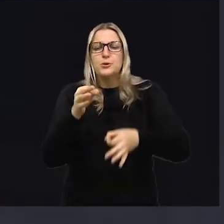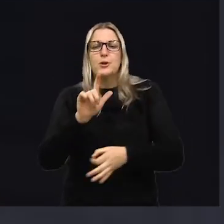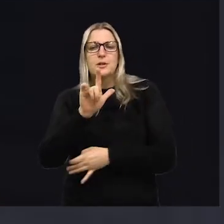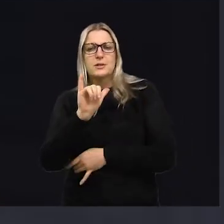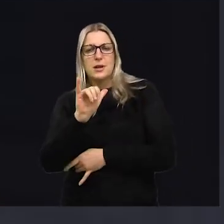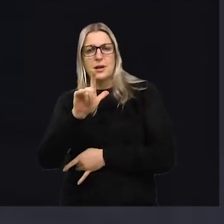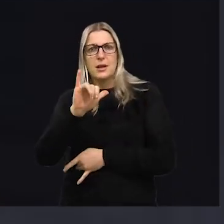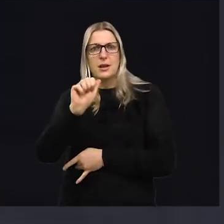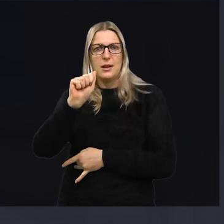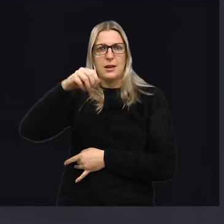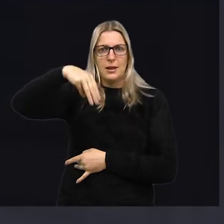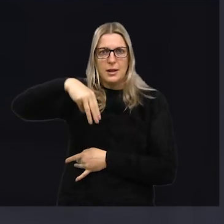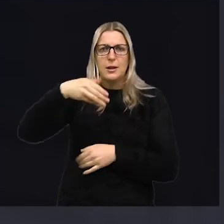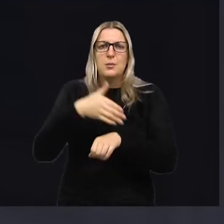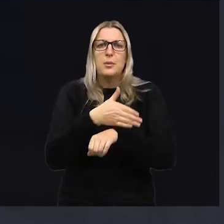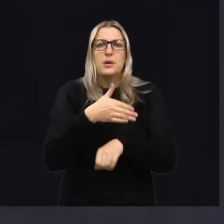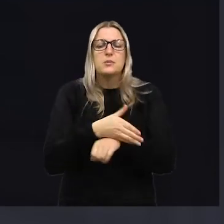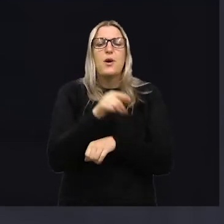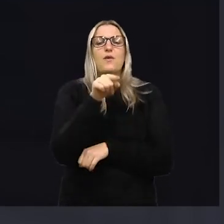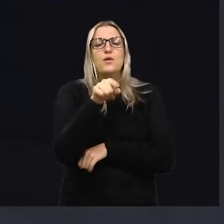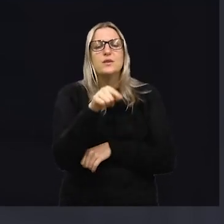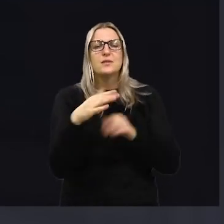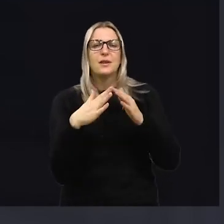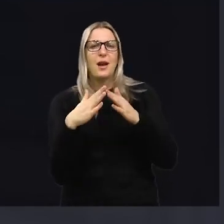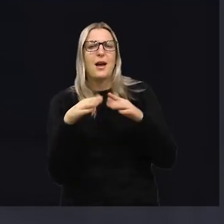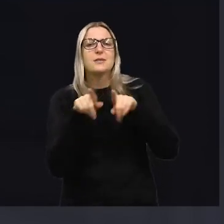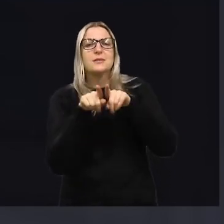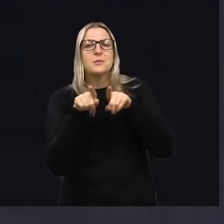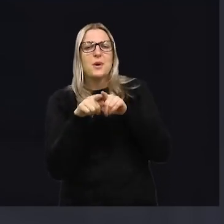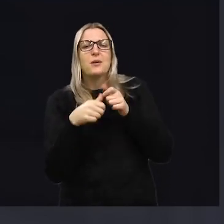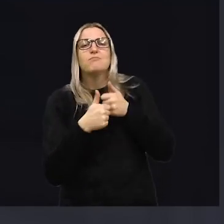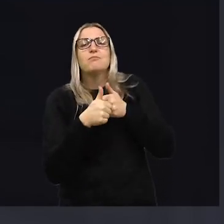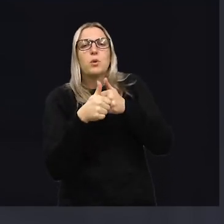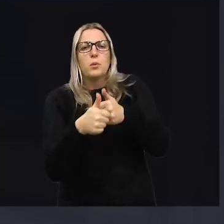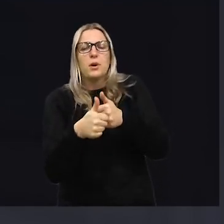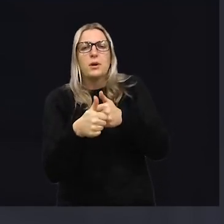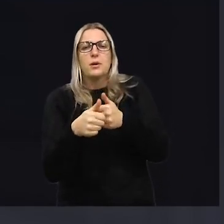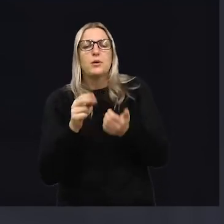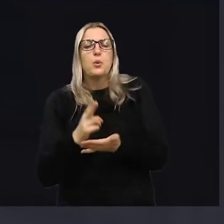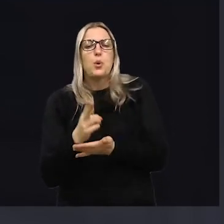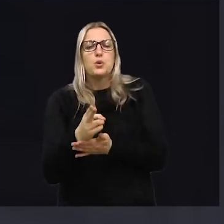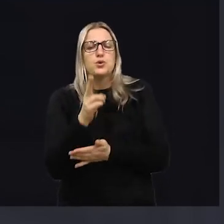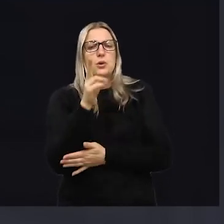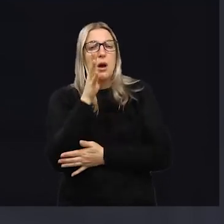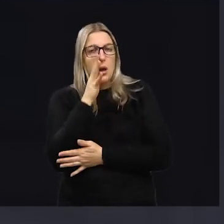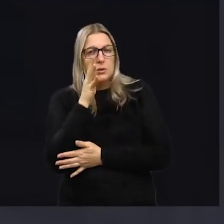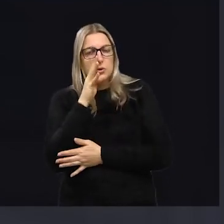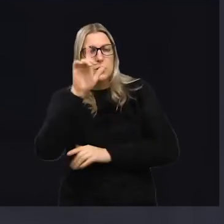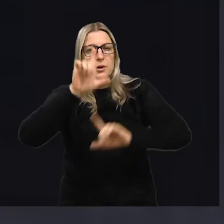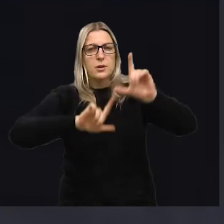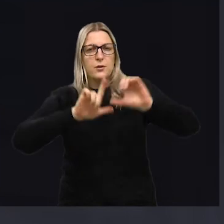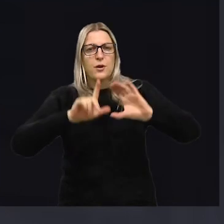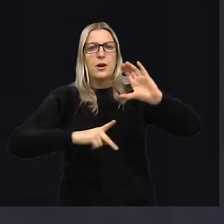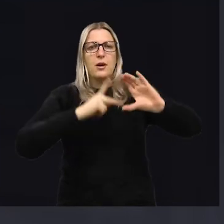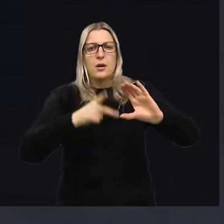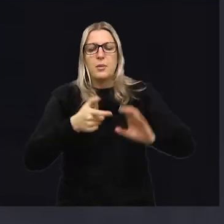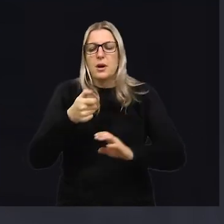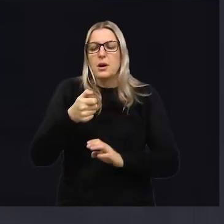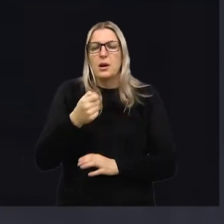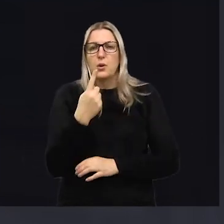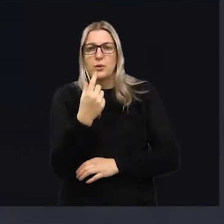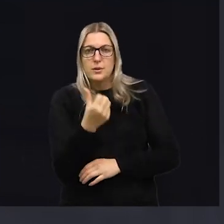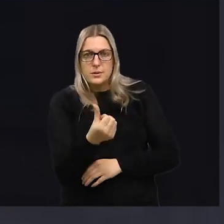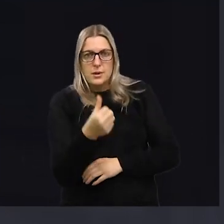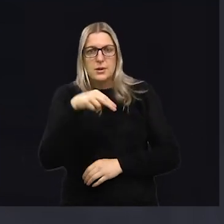por aqui. A gente agradece a juíza Lilian pela participação e, claro, a você de casa pela companhia. Continue acompanhando a TV